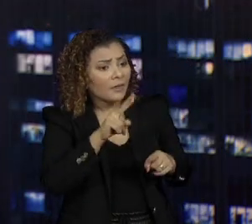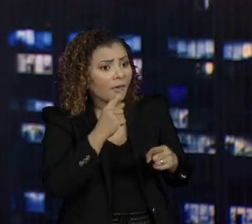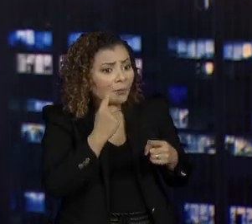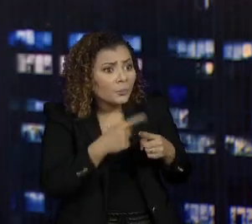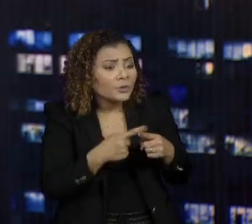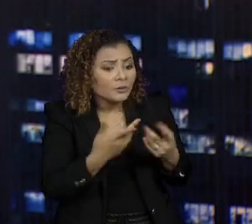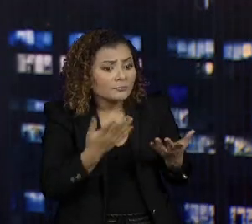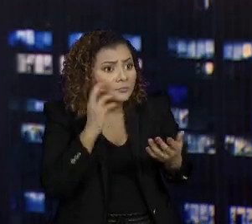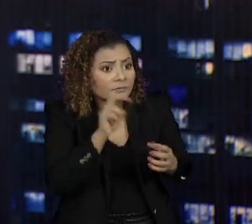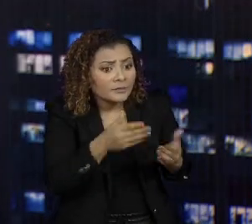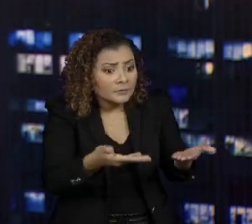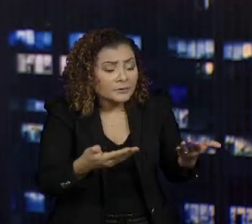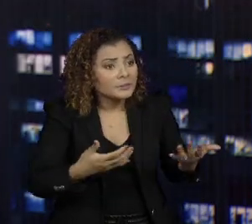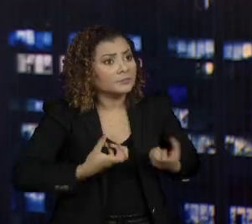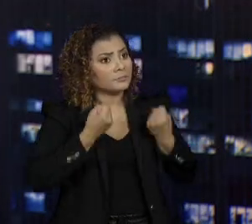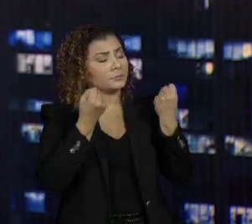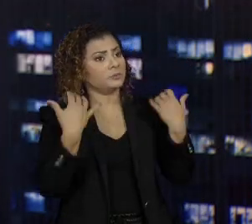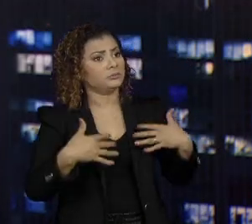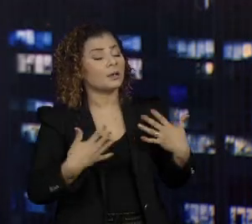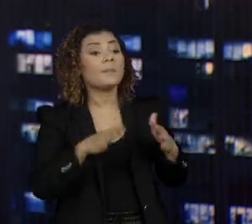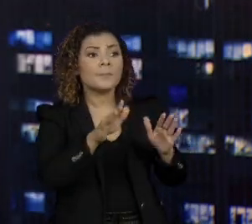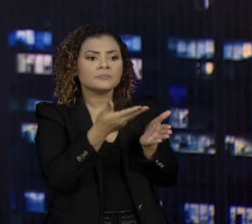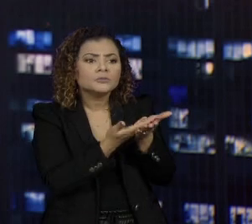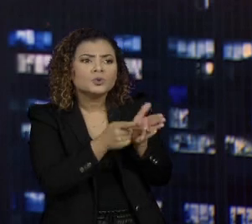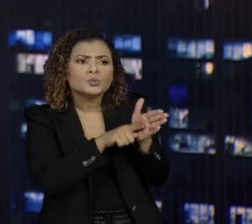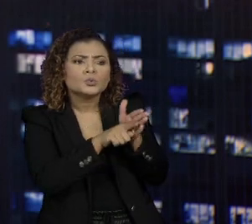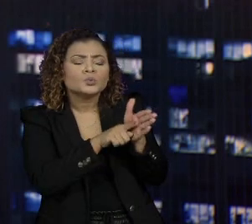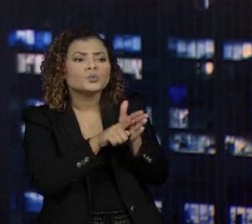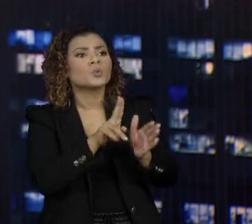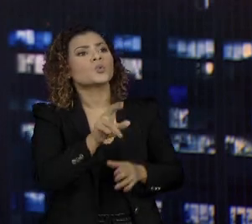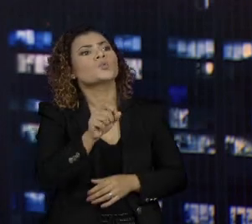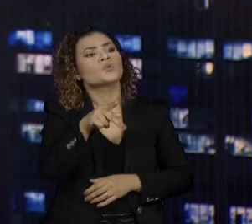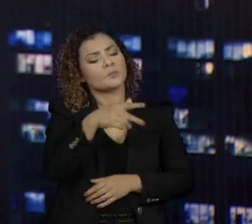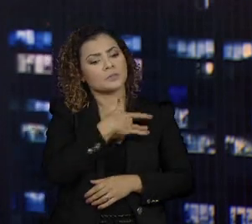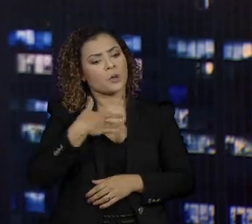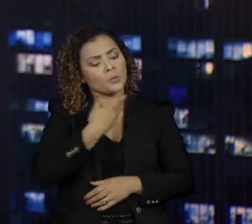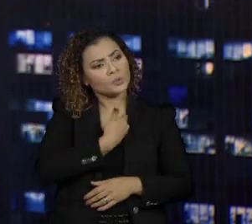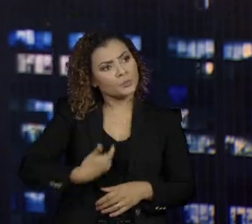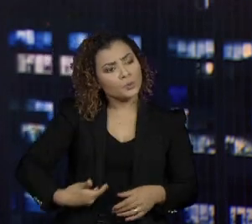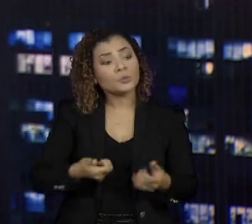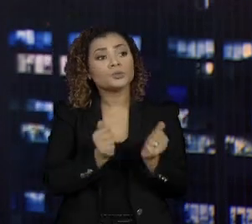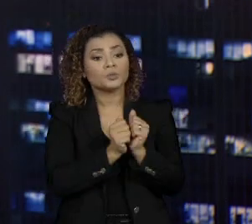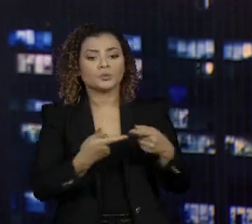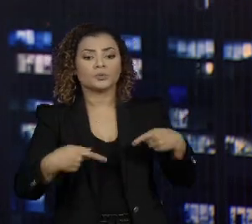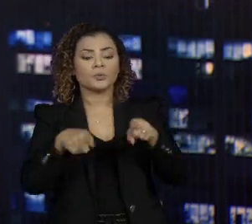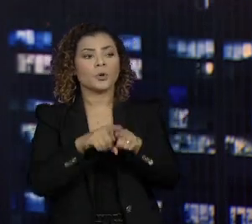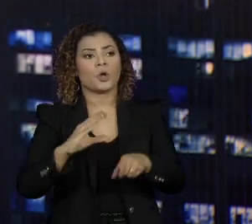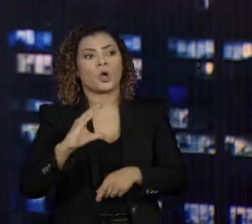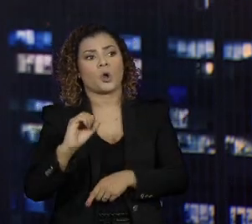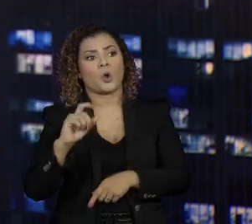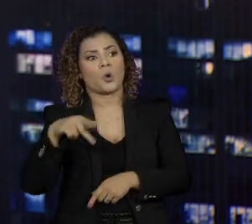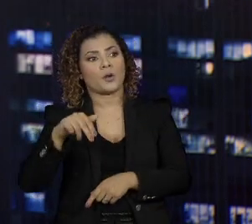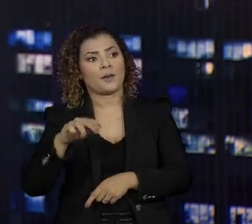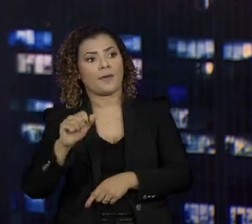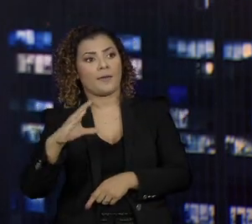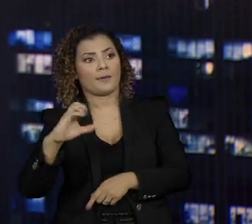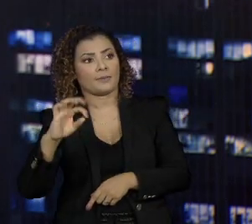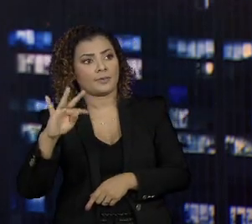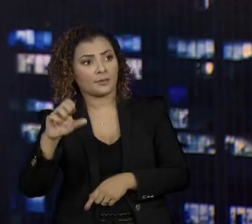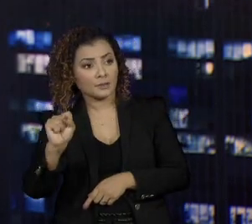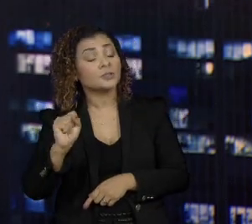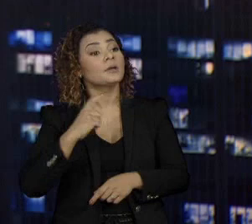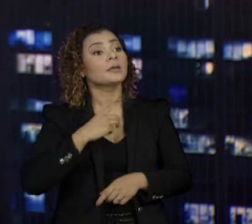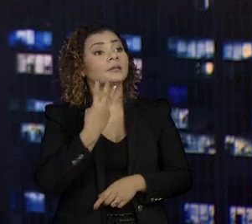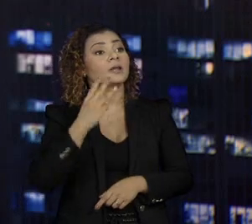Exatamente. Né? Agora, um estudo realizado pela Faculdade de Saúde Pública da USP, em parceria com a Conectas Direitos Humanos, analisou mais de 3 mil